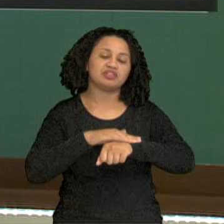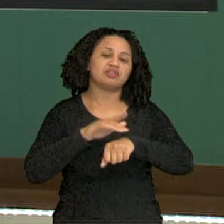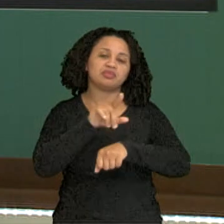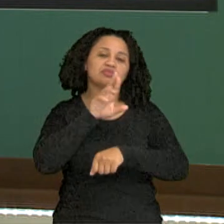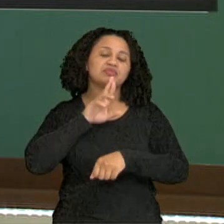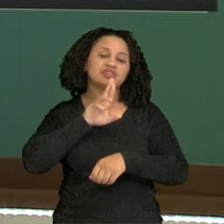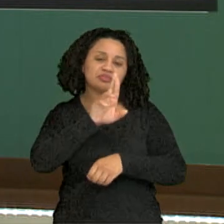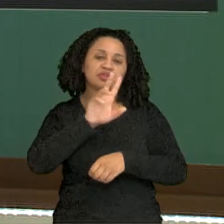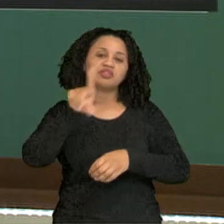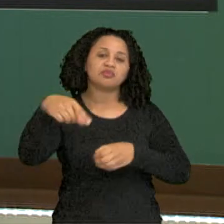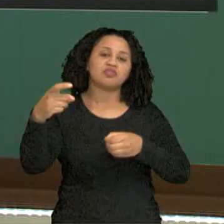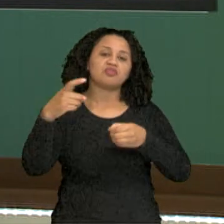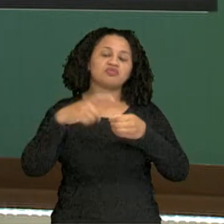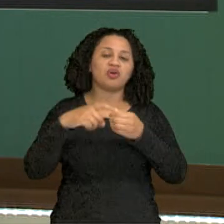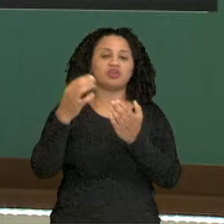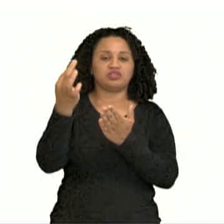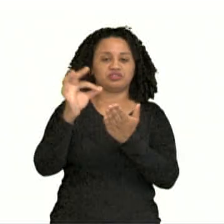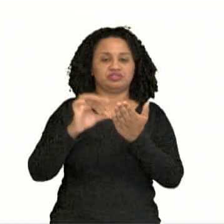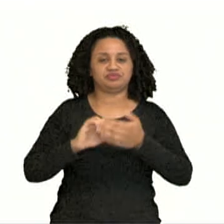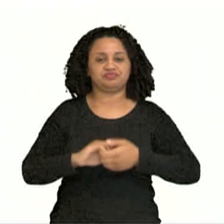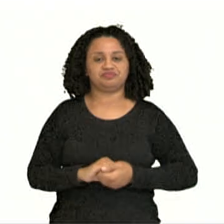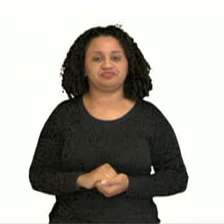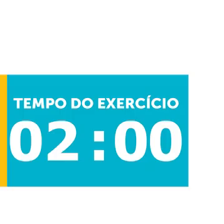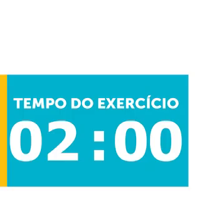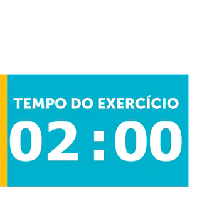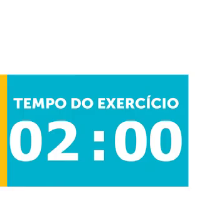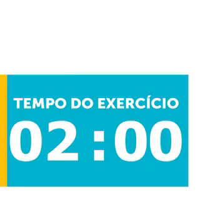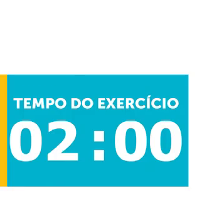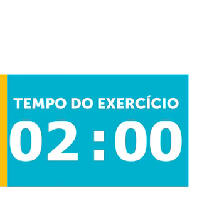tempinho para vocês olharem, copiarem e eu já retorno.